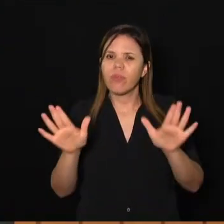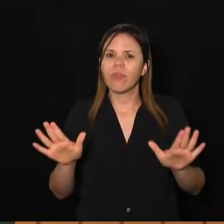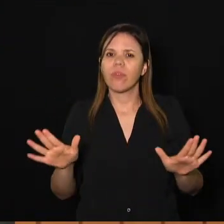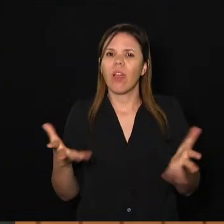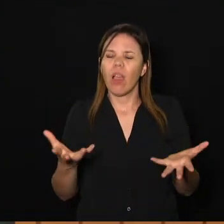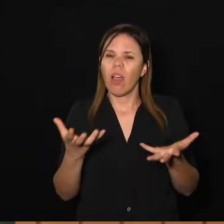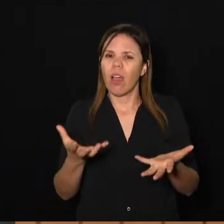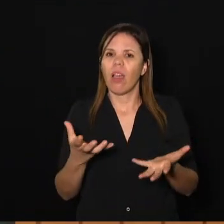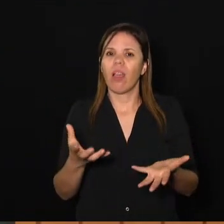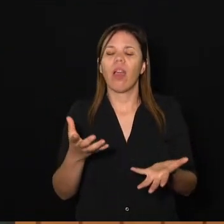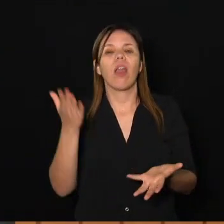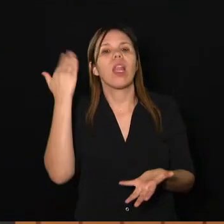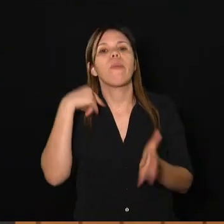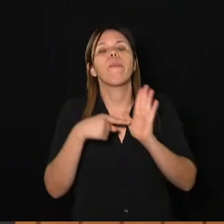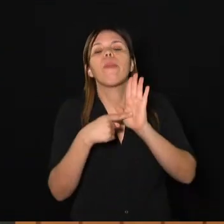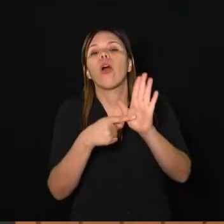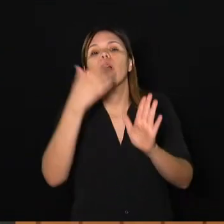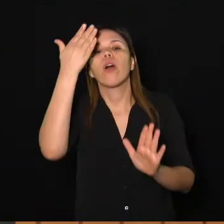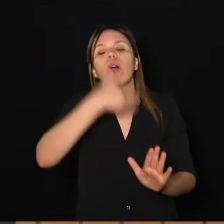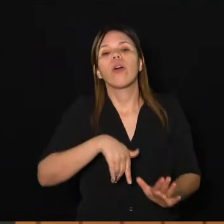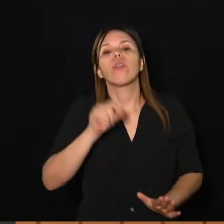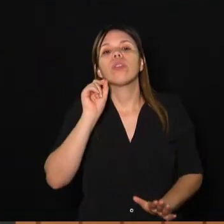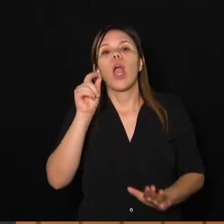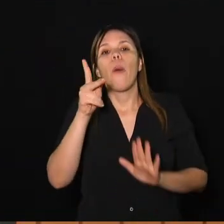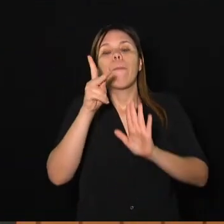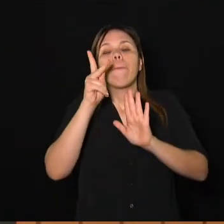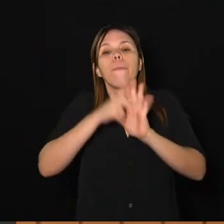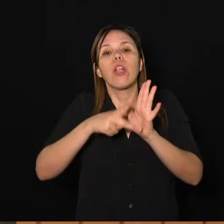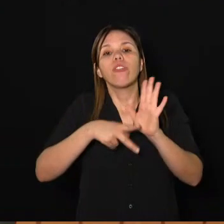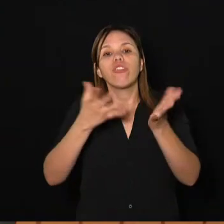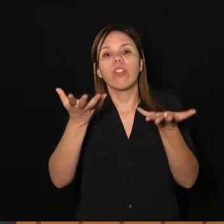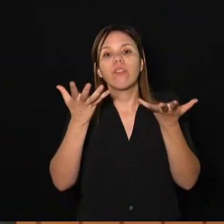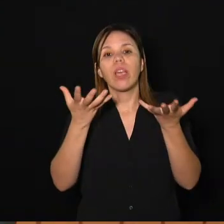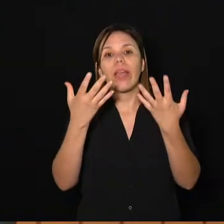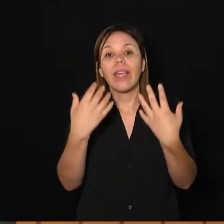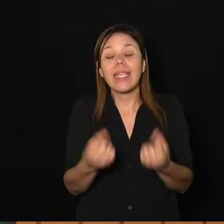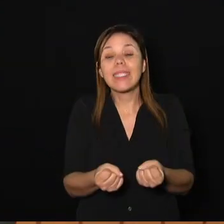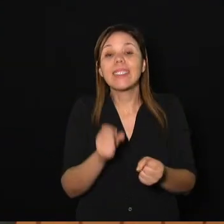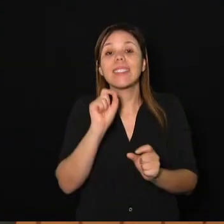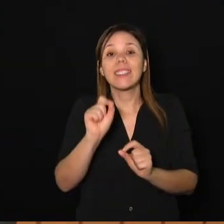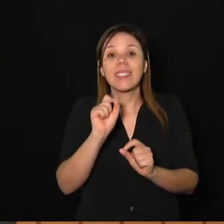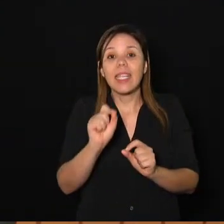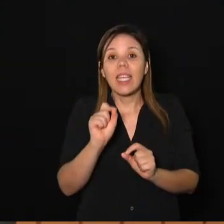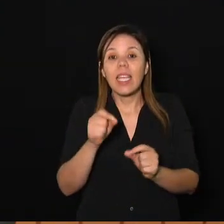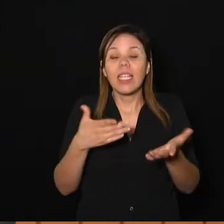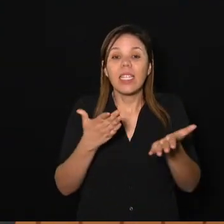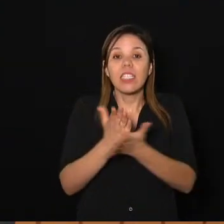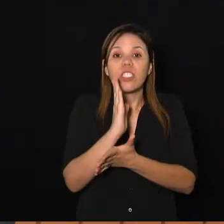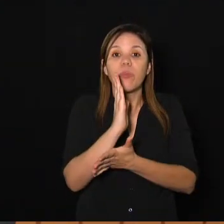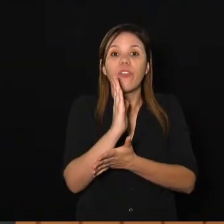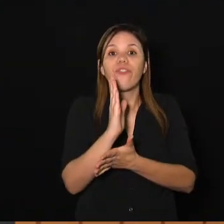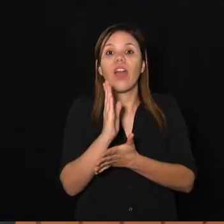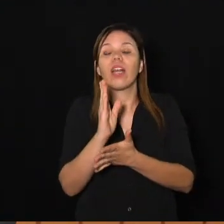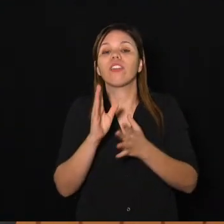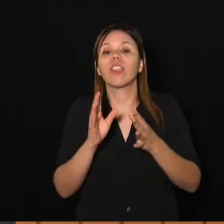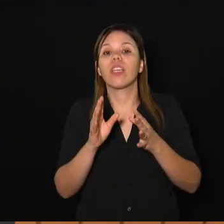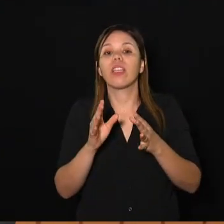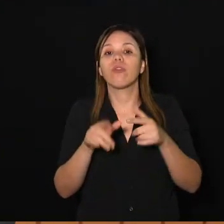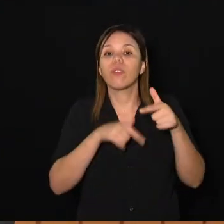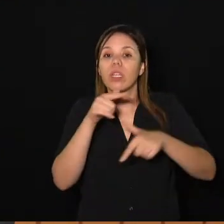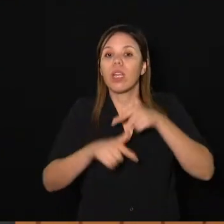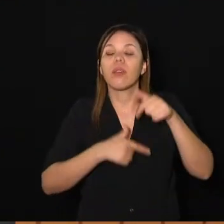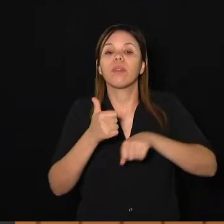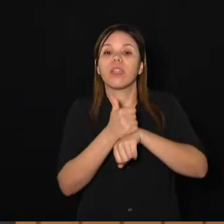aponta exatamente o seguinte o projeto pretende a regularização da atividade de técnica em optometria